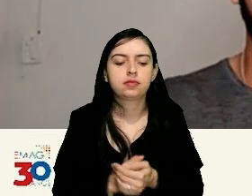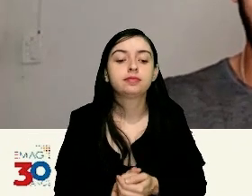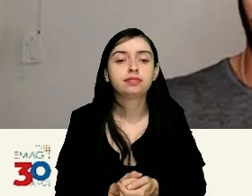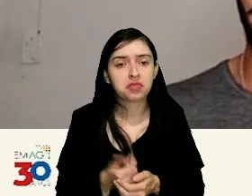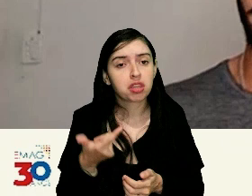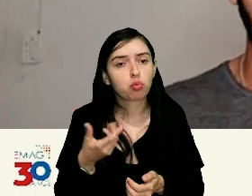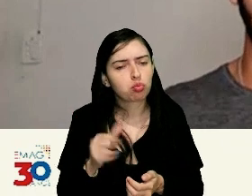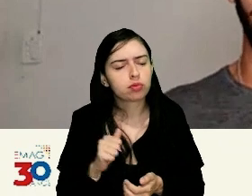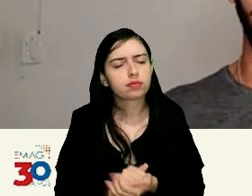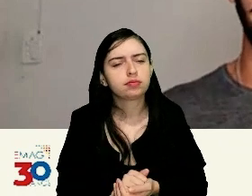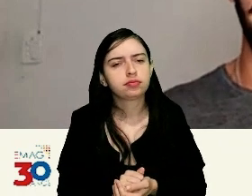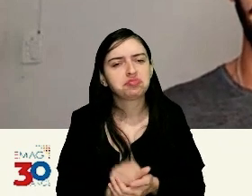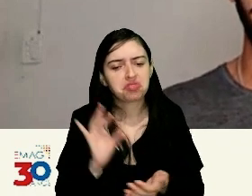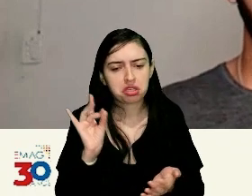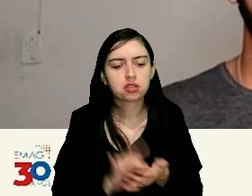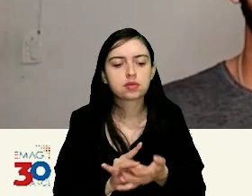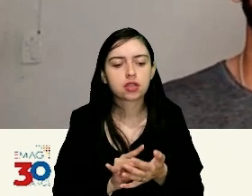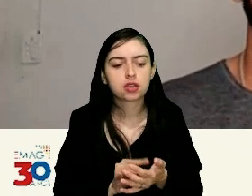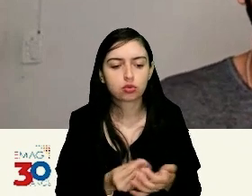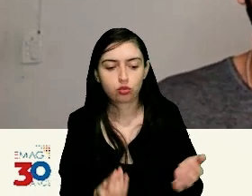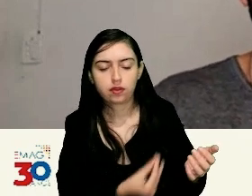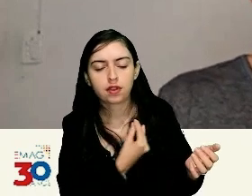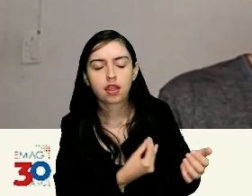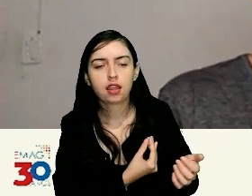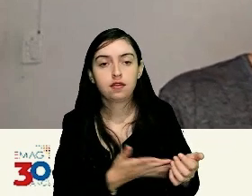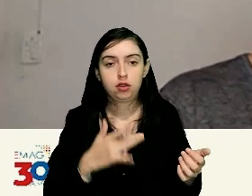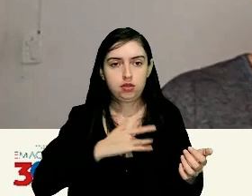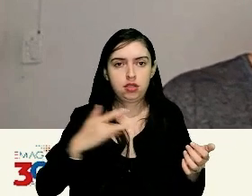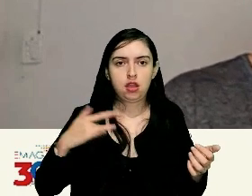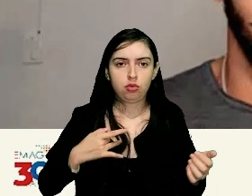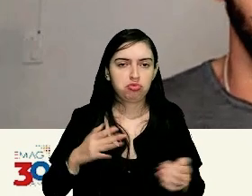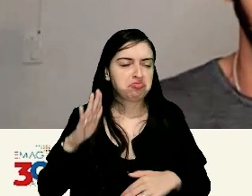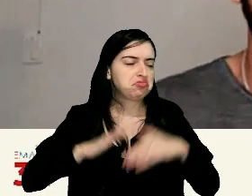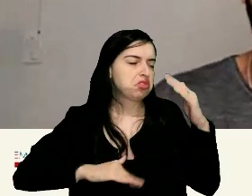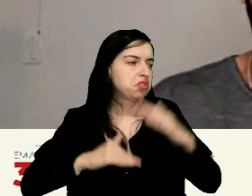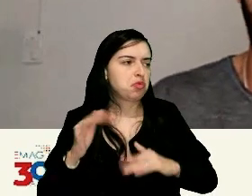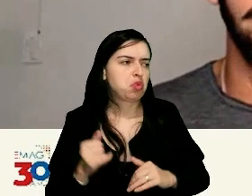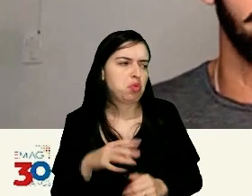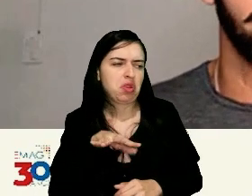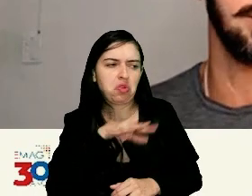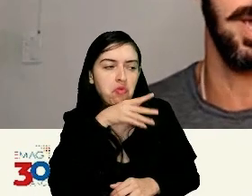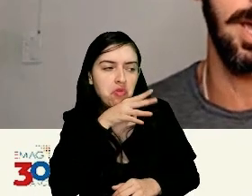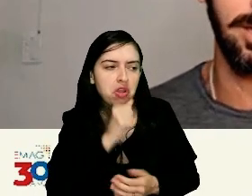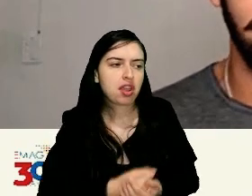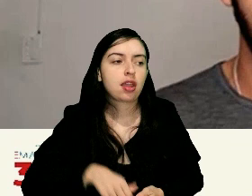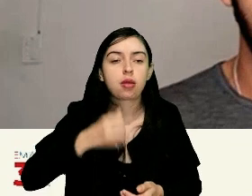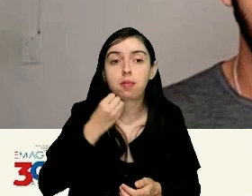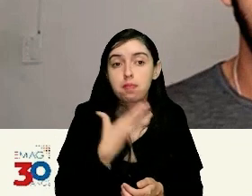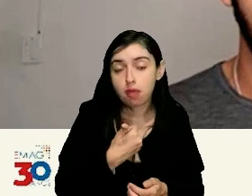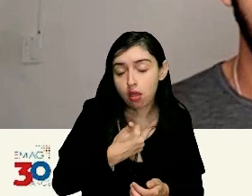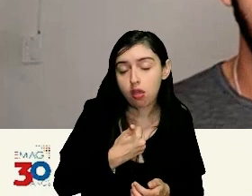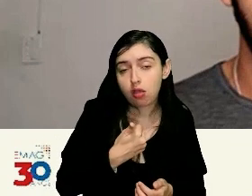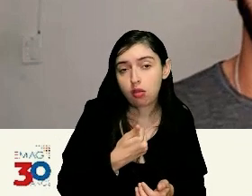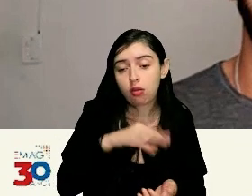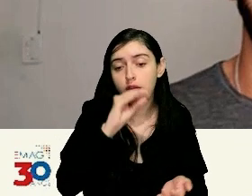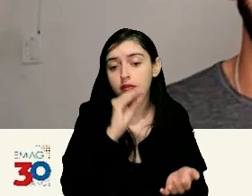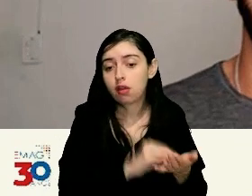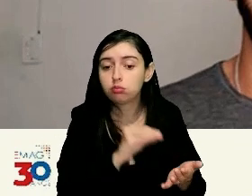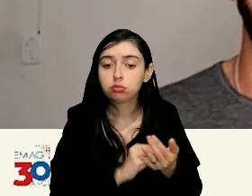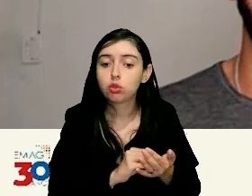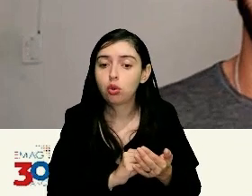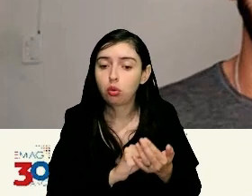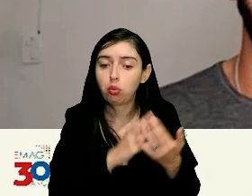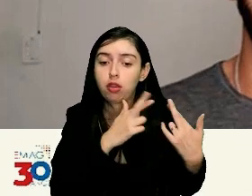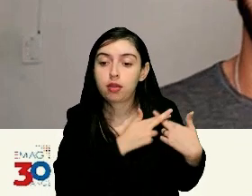saudável, vocês todos estão saudáveis aqui, independentemente se for ruim ou não, se for positivo, ausente, presente, está validado.